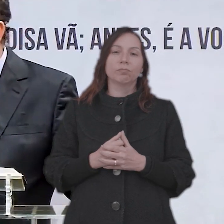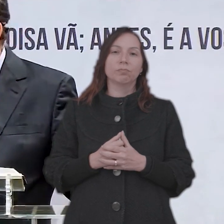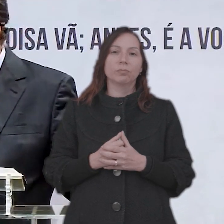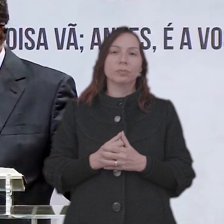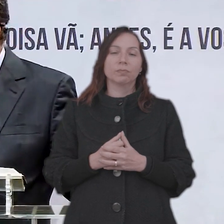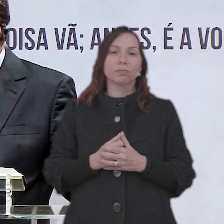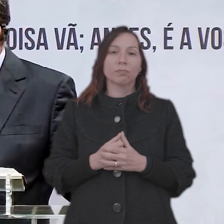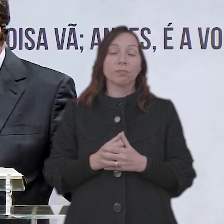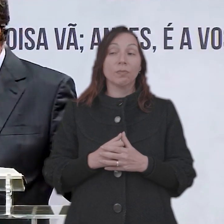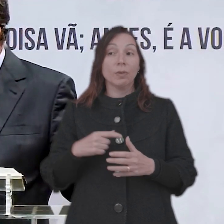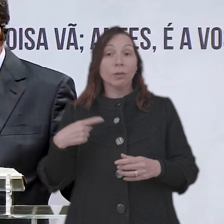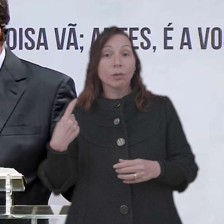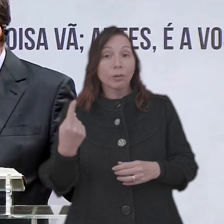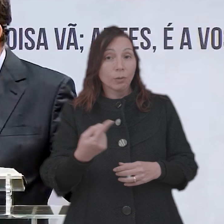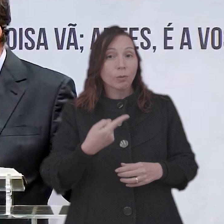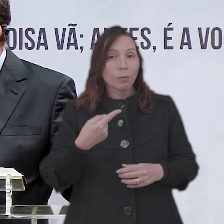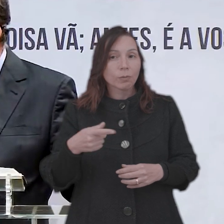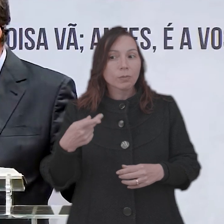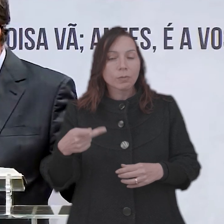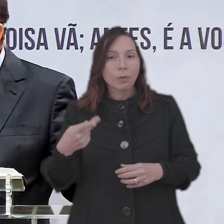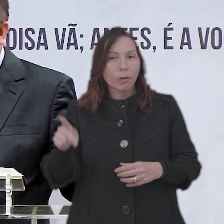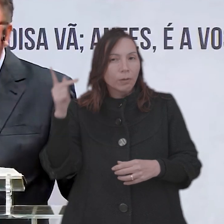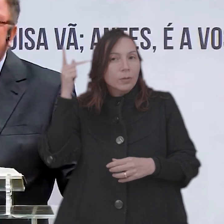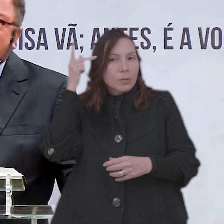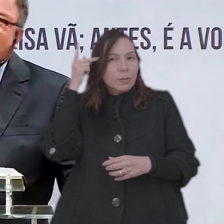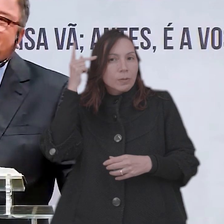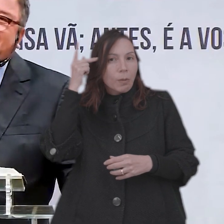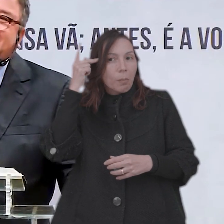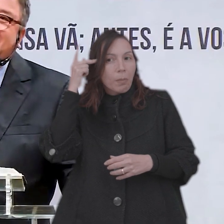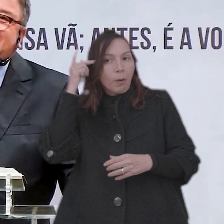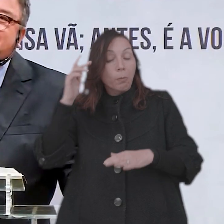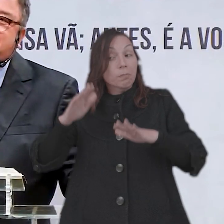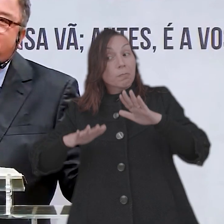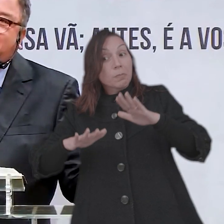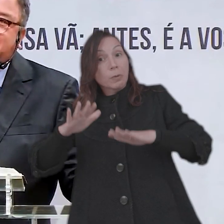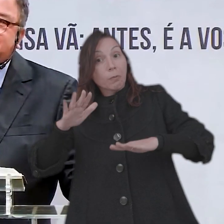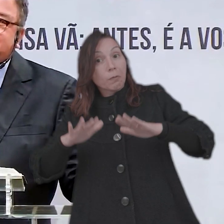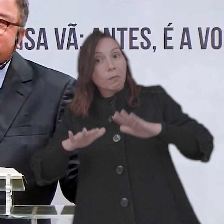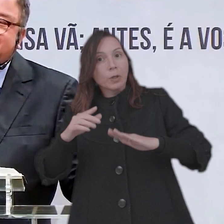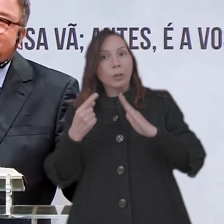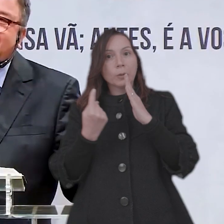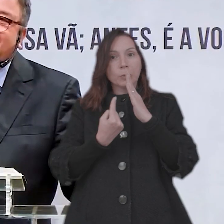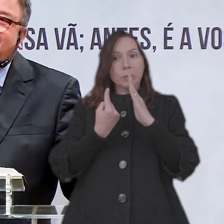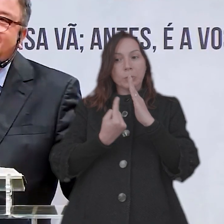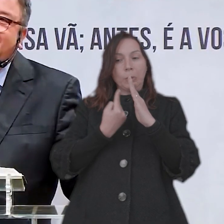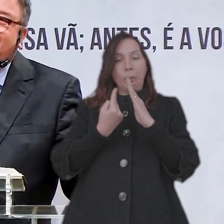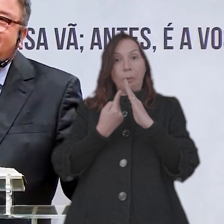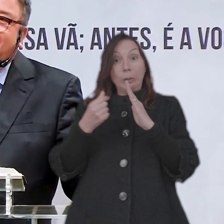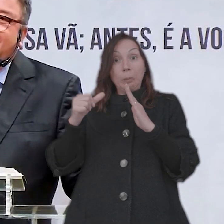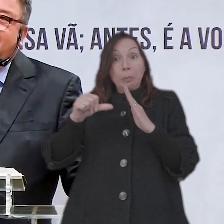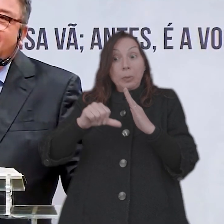E estamos ameaçados de ainda ter um aperto maior aqui na cidade de São Paulo.